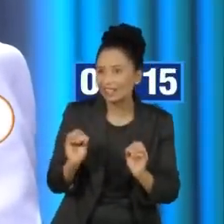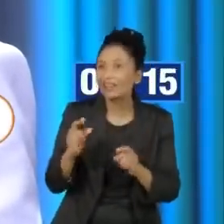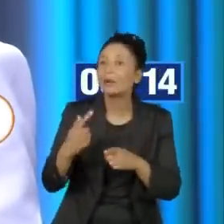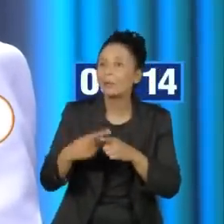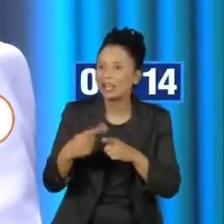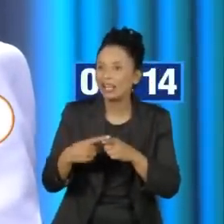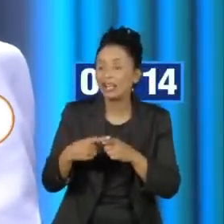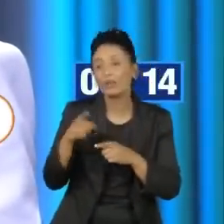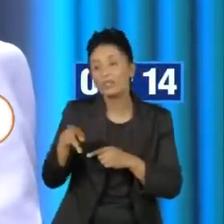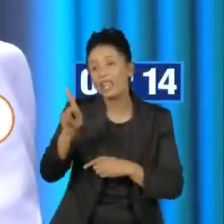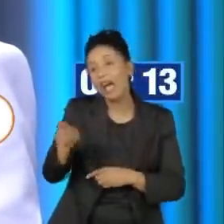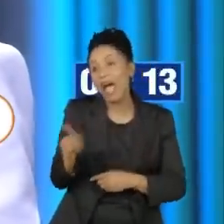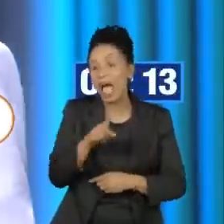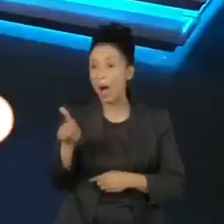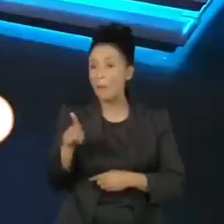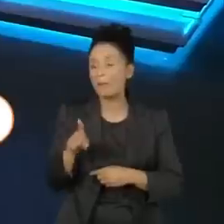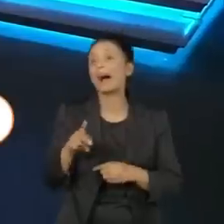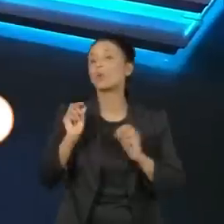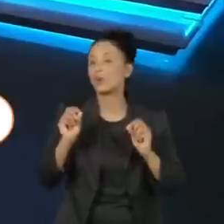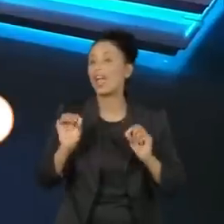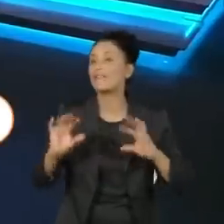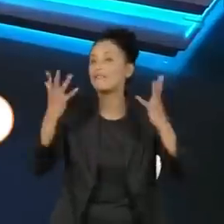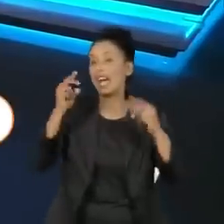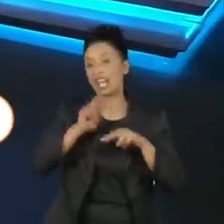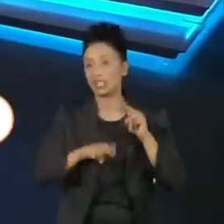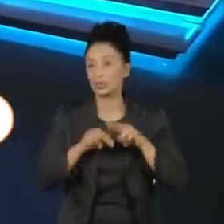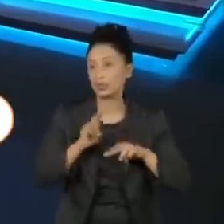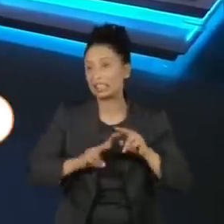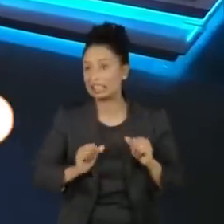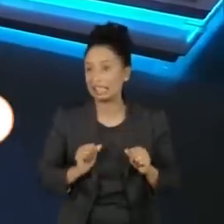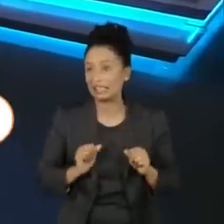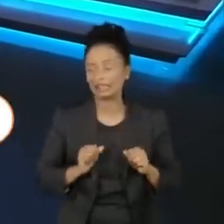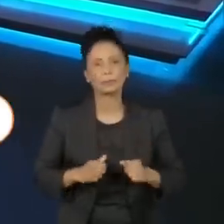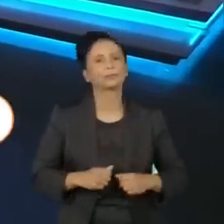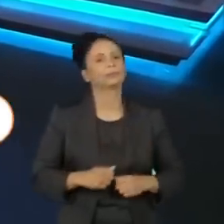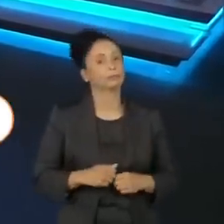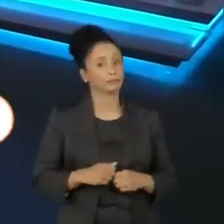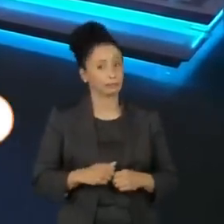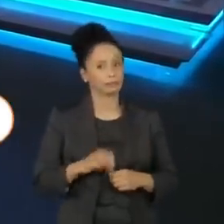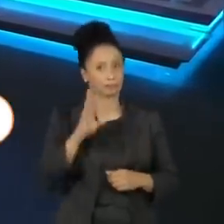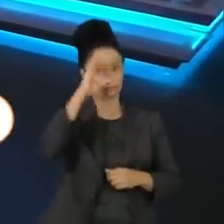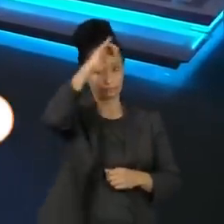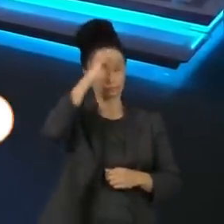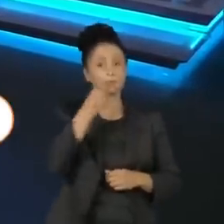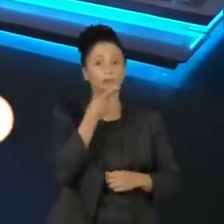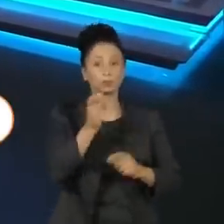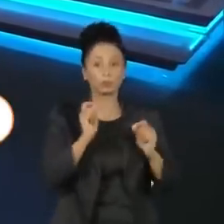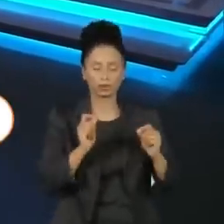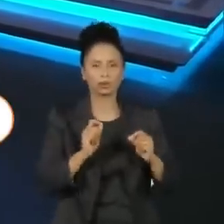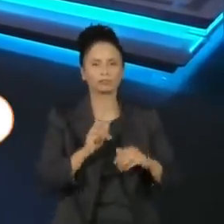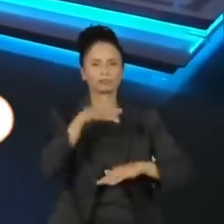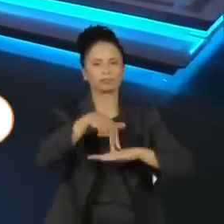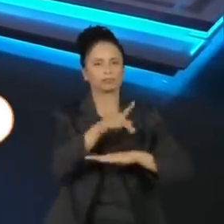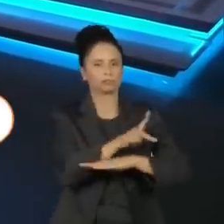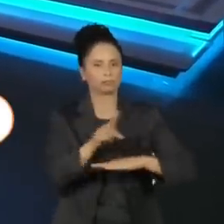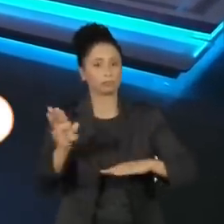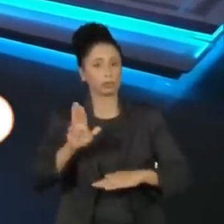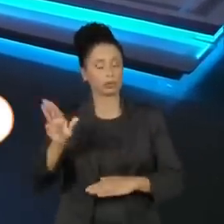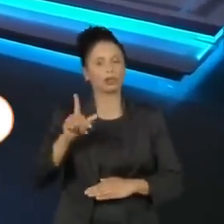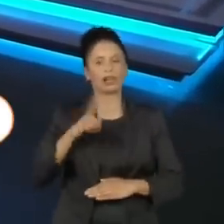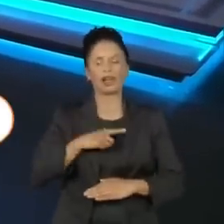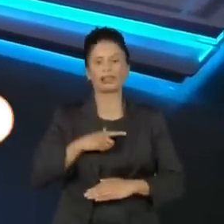porque o Senhor é um padre de festa junina Felipe da Vila do novo disse que o governo Lula provocou uma grave